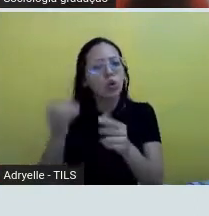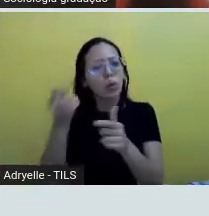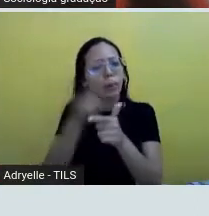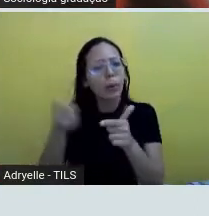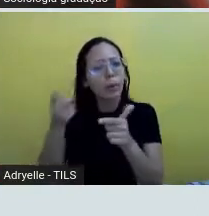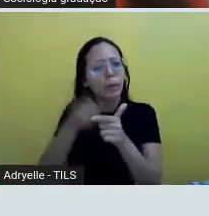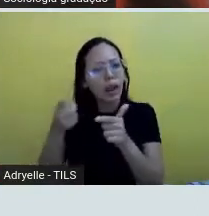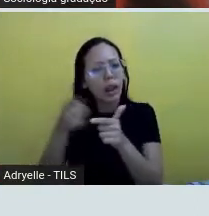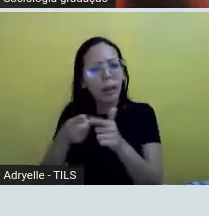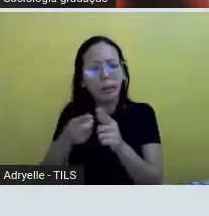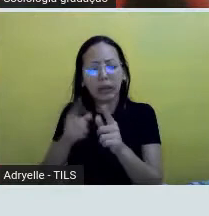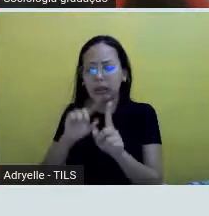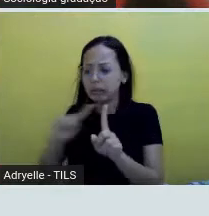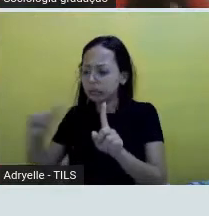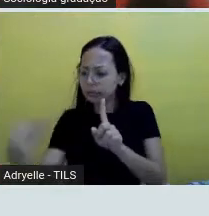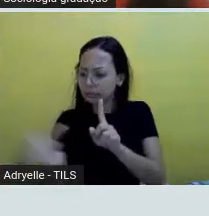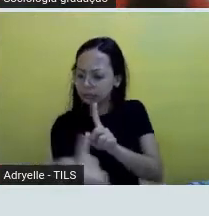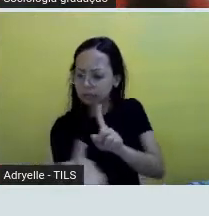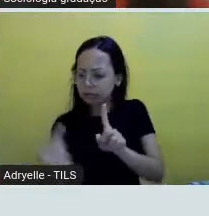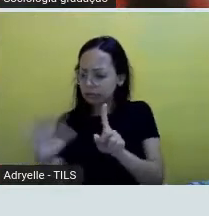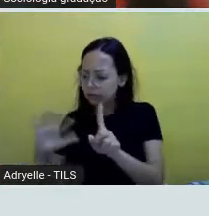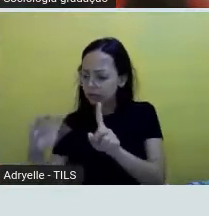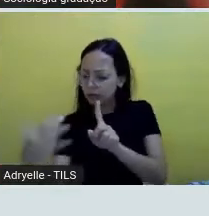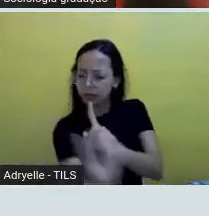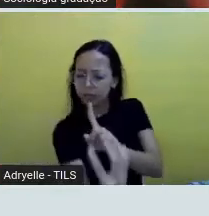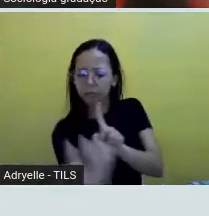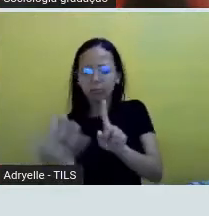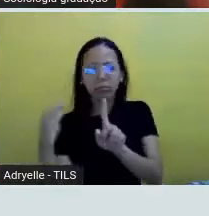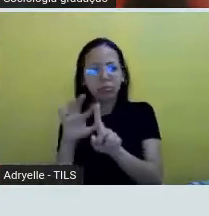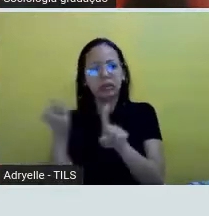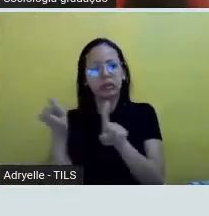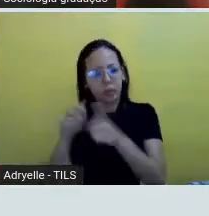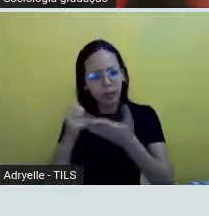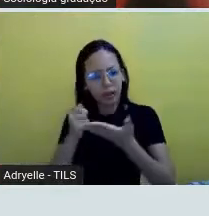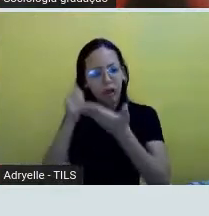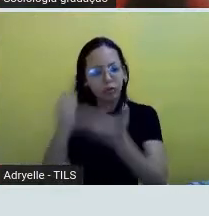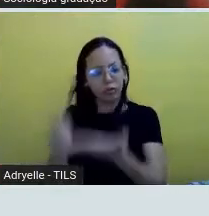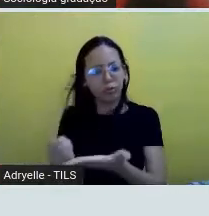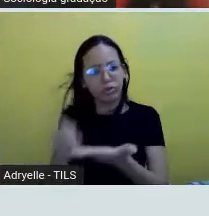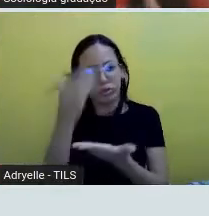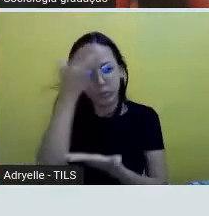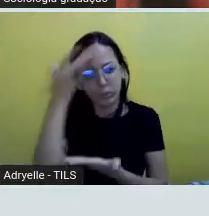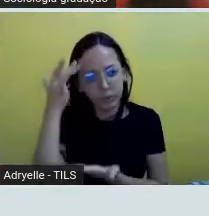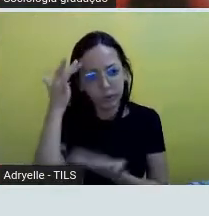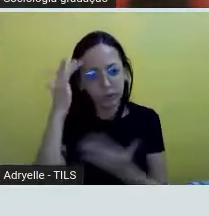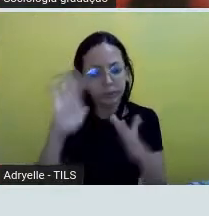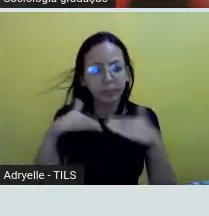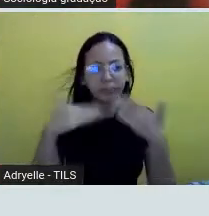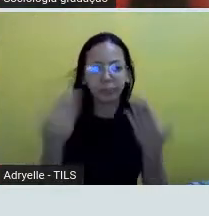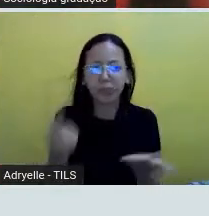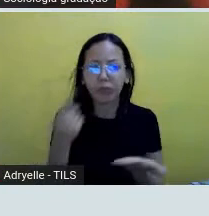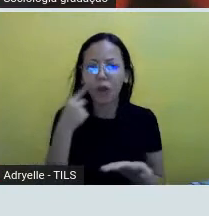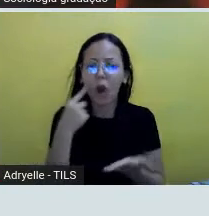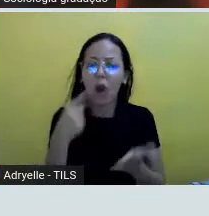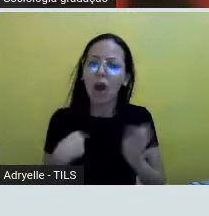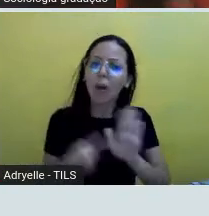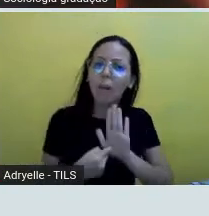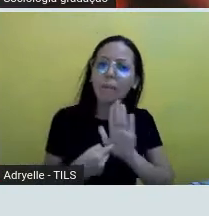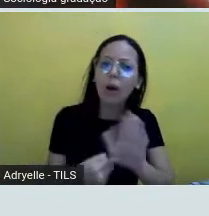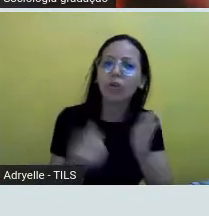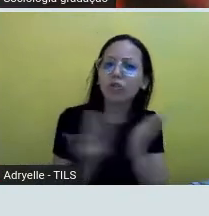nos cercam e que ajudem todas as pessoas, né? Então, assim, eu trago essa